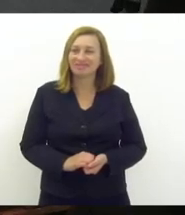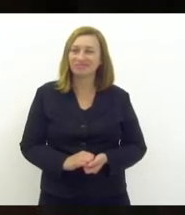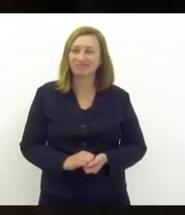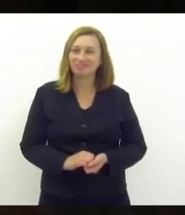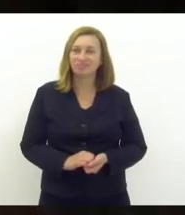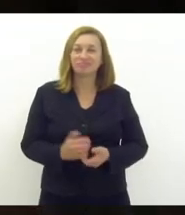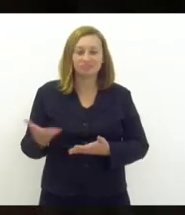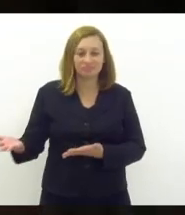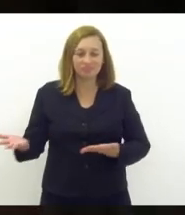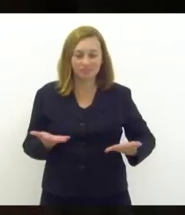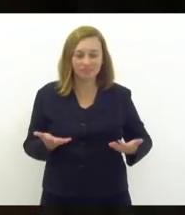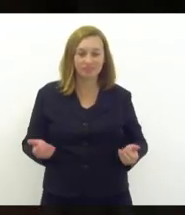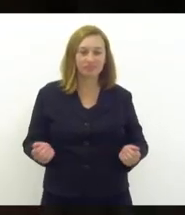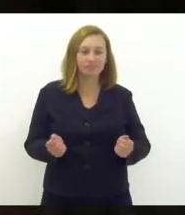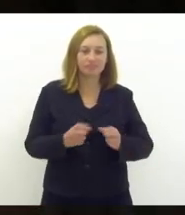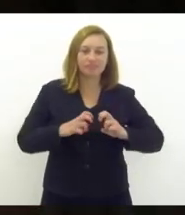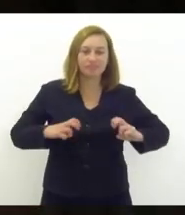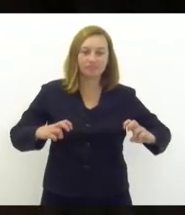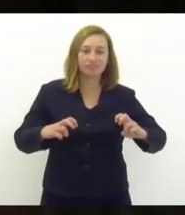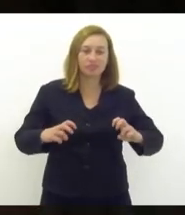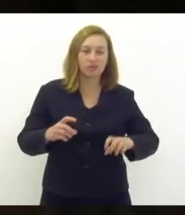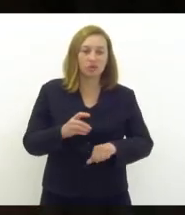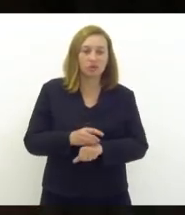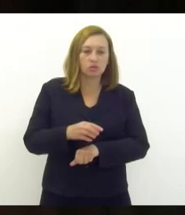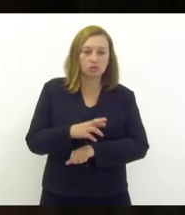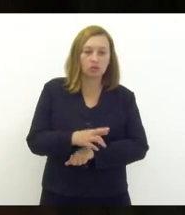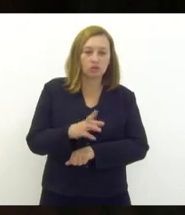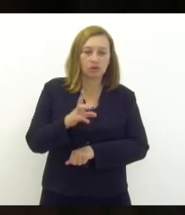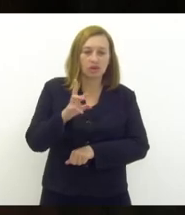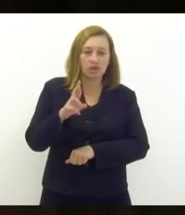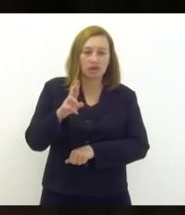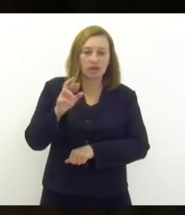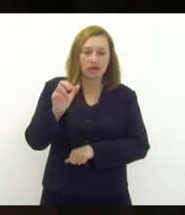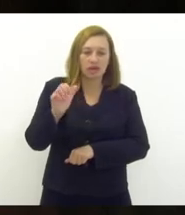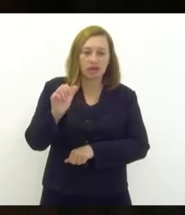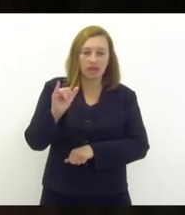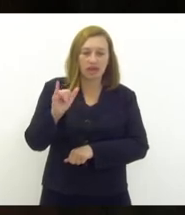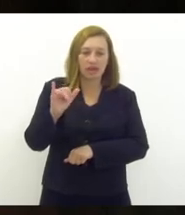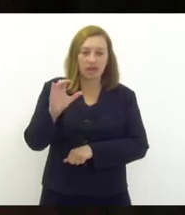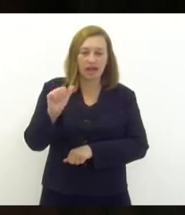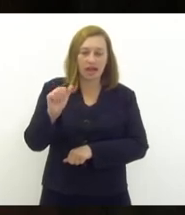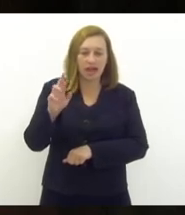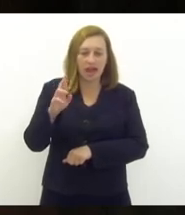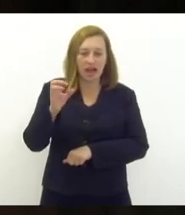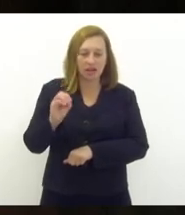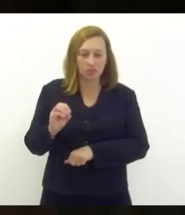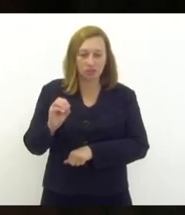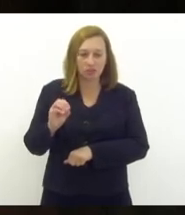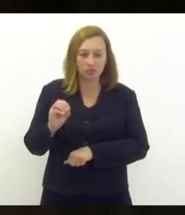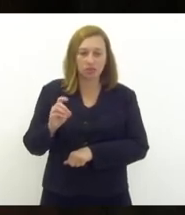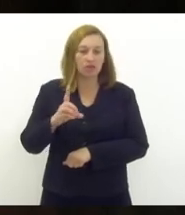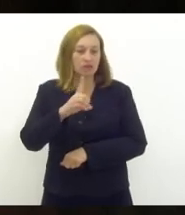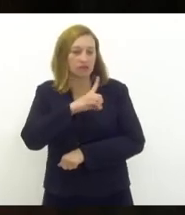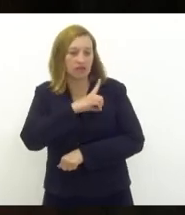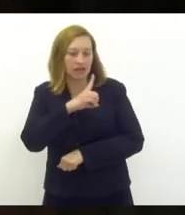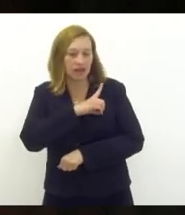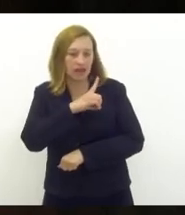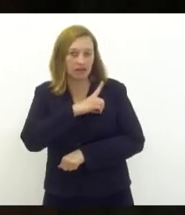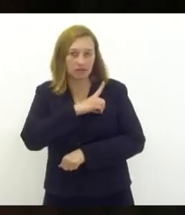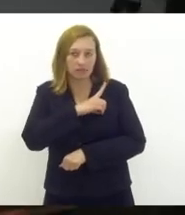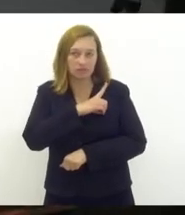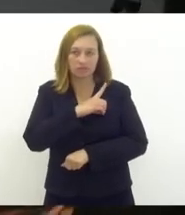convido também para compor a mesa Dr Ricardo Pinto delegado titular da delegacia de repreensão a